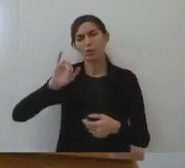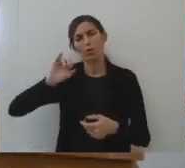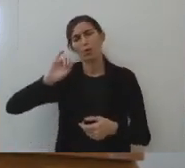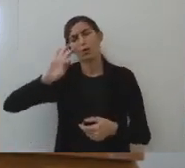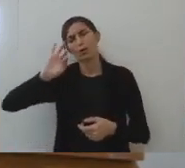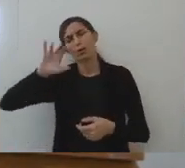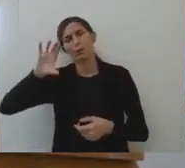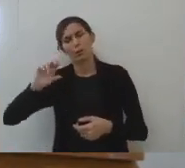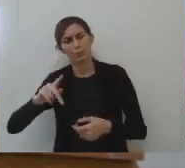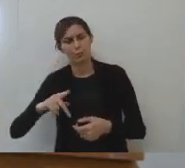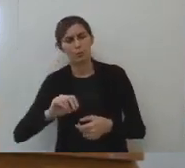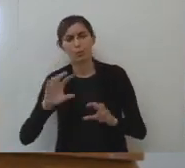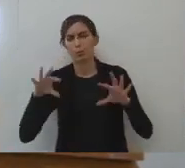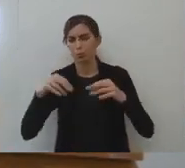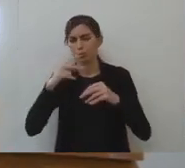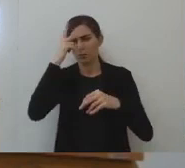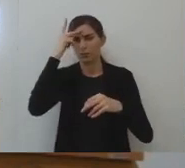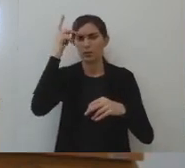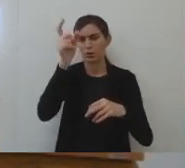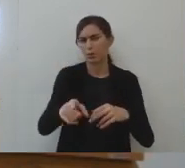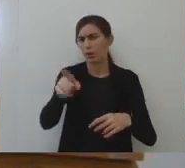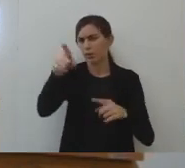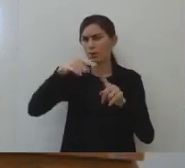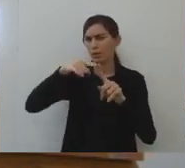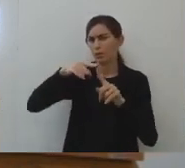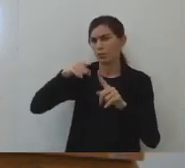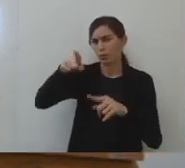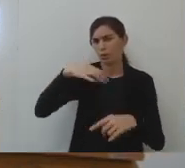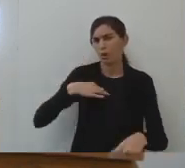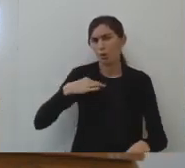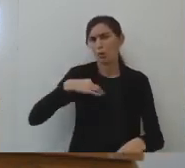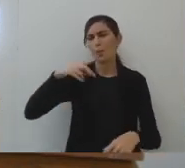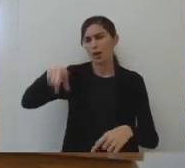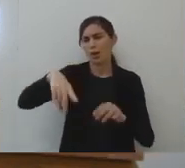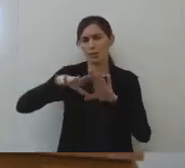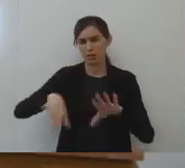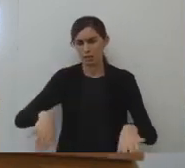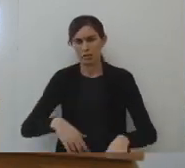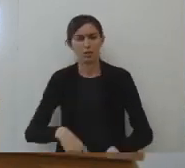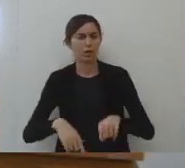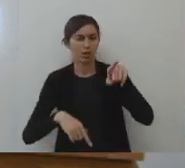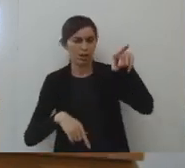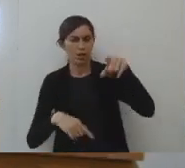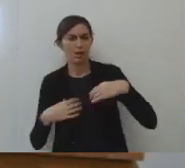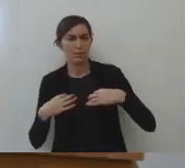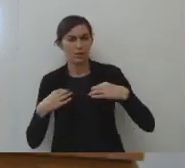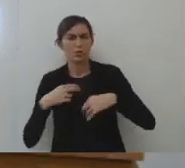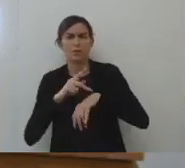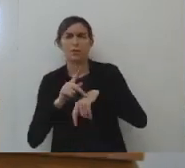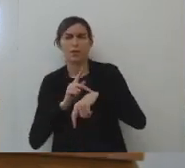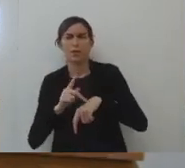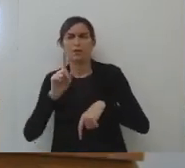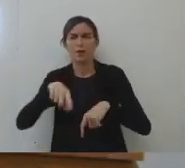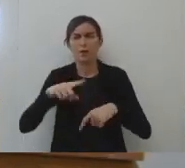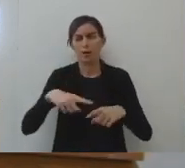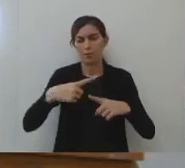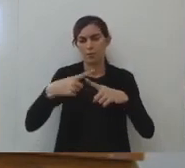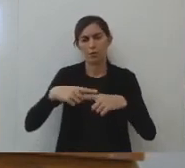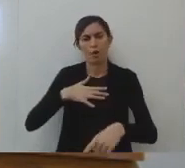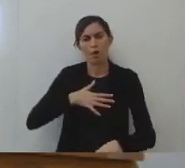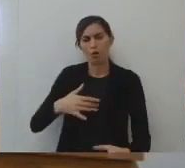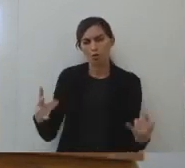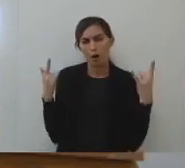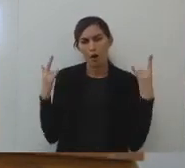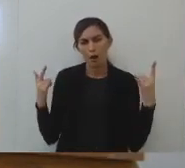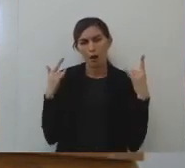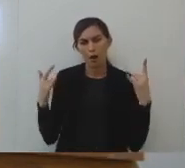gente está dizendo que toda pessoa que veste aquele tipo de roupa, ela é assim. Toda pessoa que veste roupa preta é porque ela gosta de